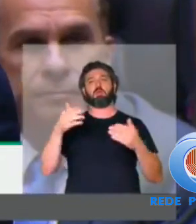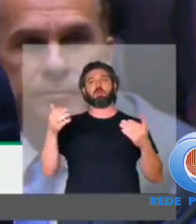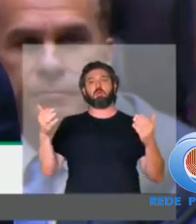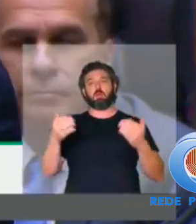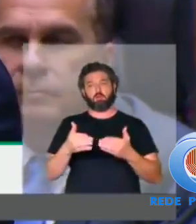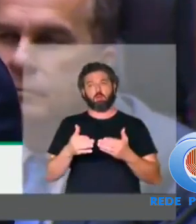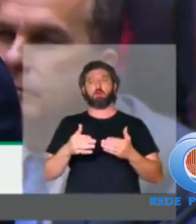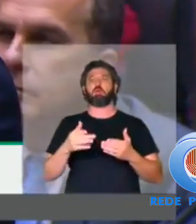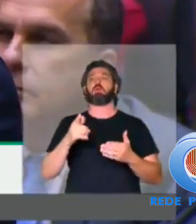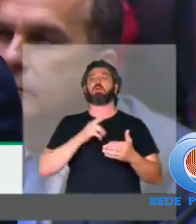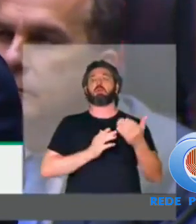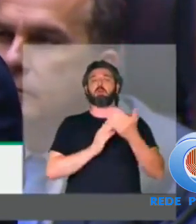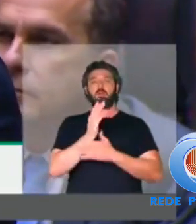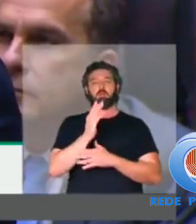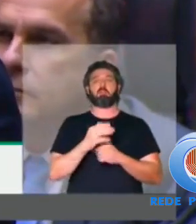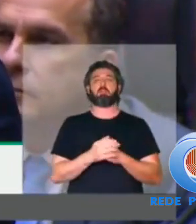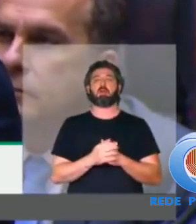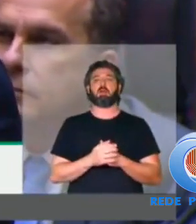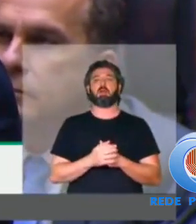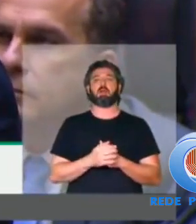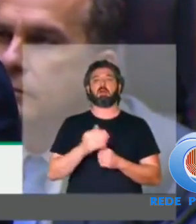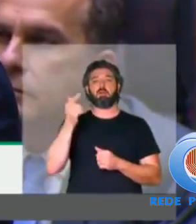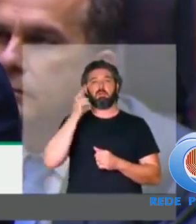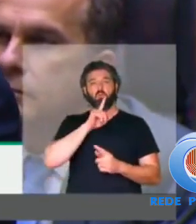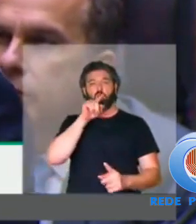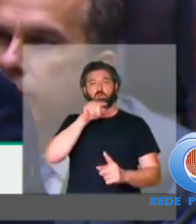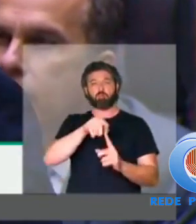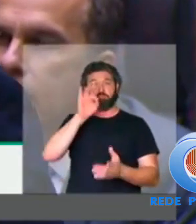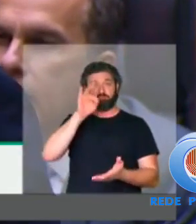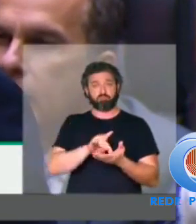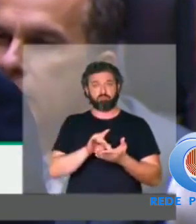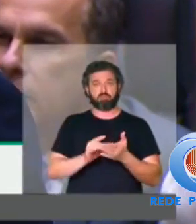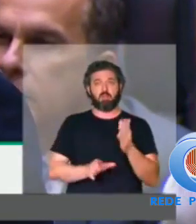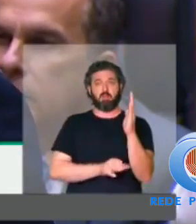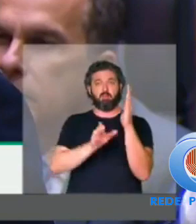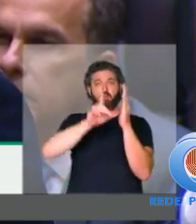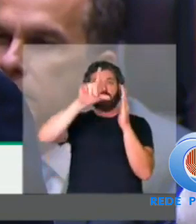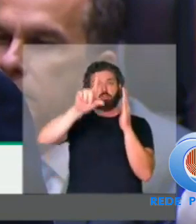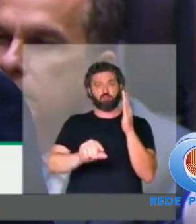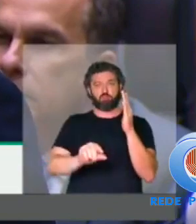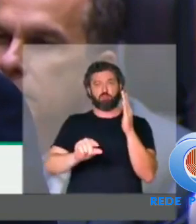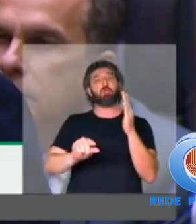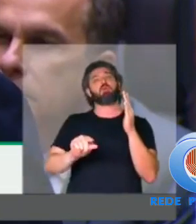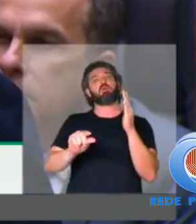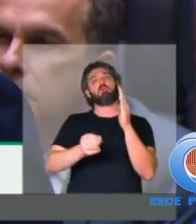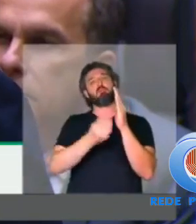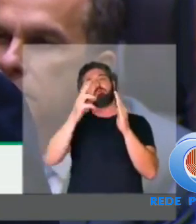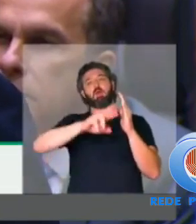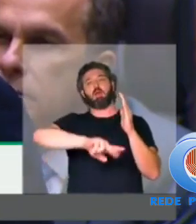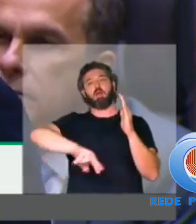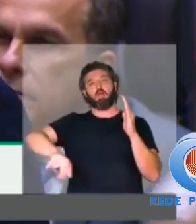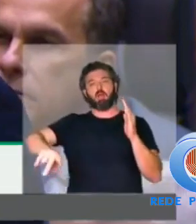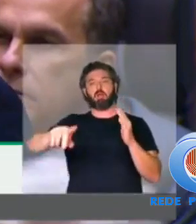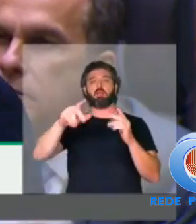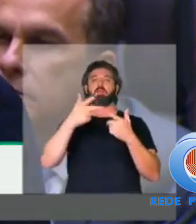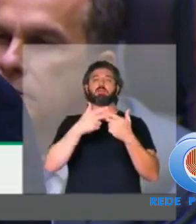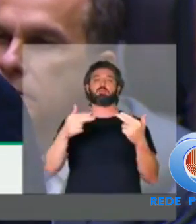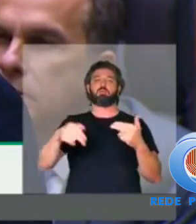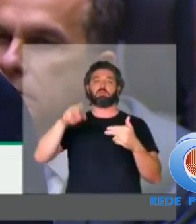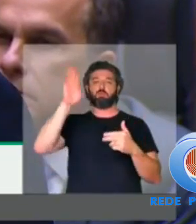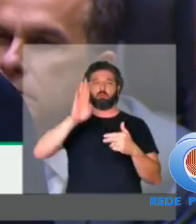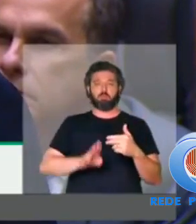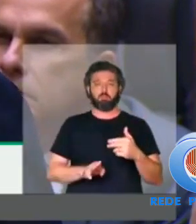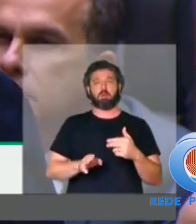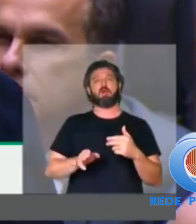votação e que seja aprovada para objetivamente desburocratizarmos diversos atos administrativos